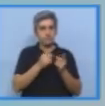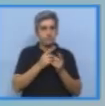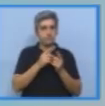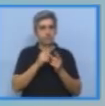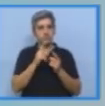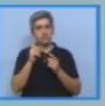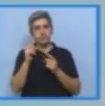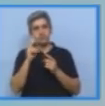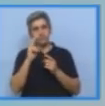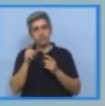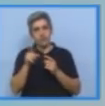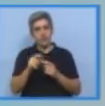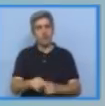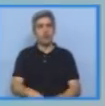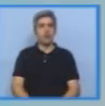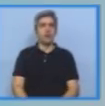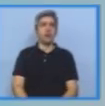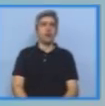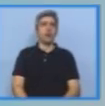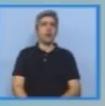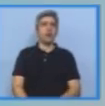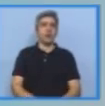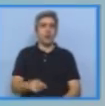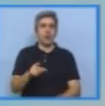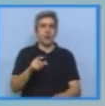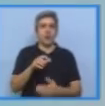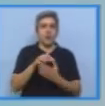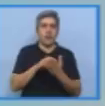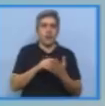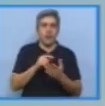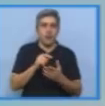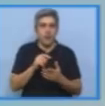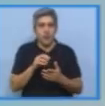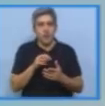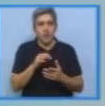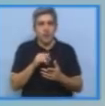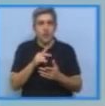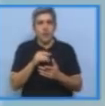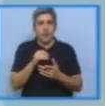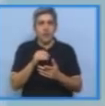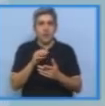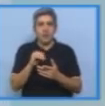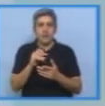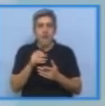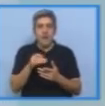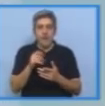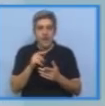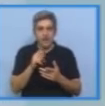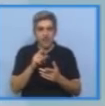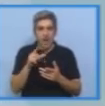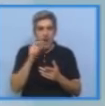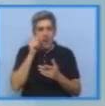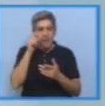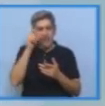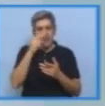doutrina que encontramos lá. Nesse estilo sapiencial, não é? Exatamente, o próprio estilo sapiencial, em que nos fala que, de facto, o homem